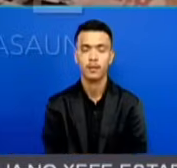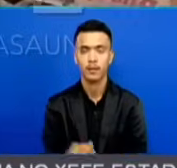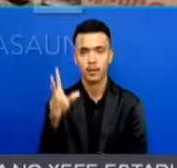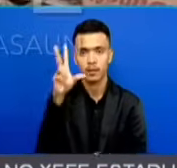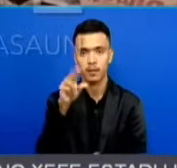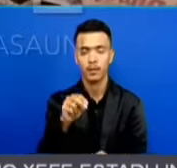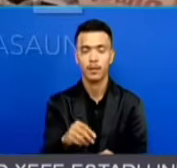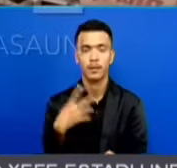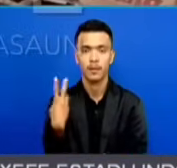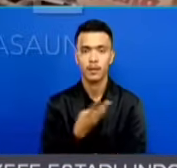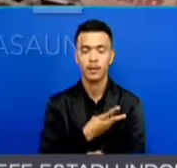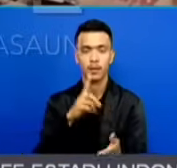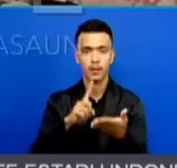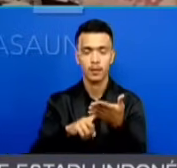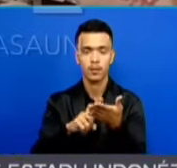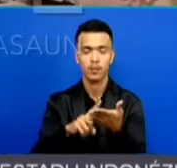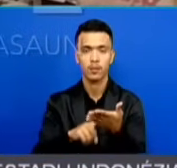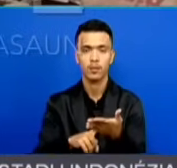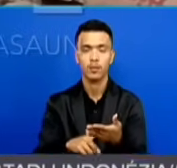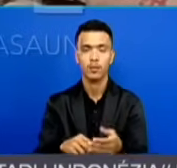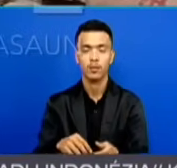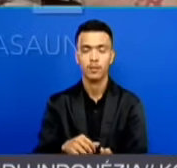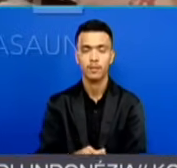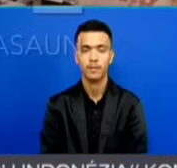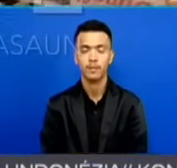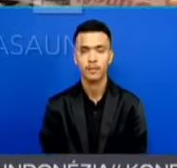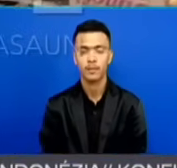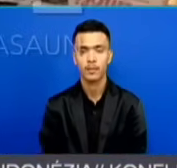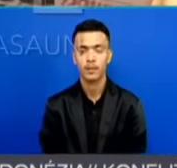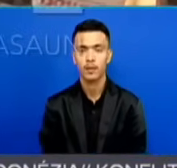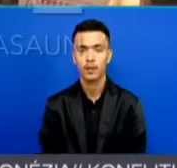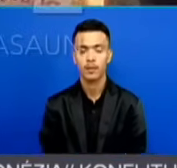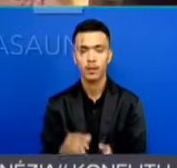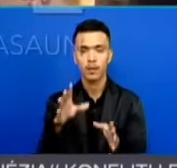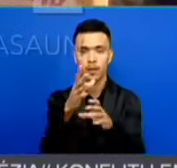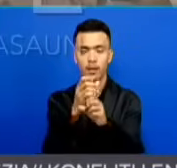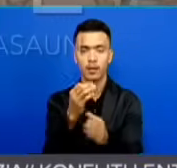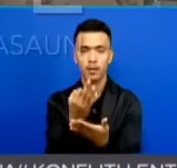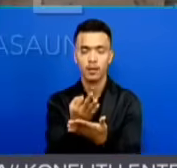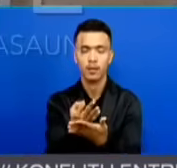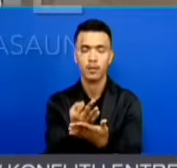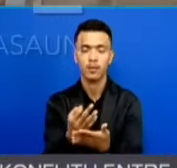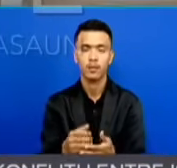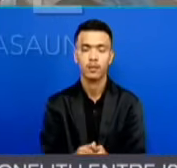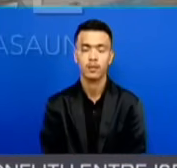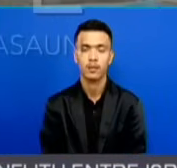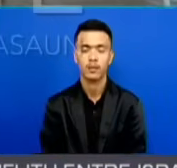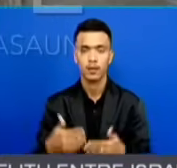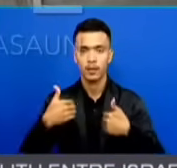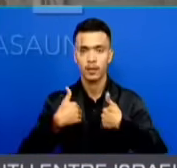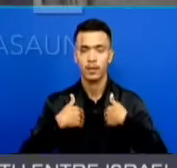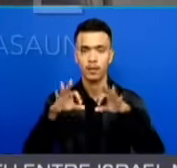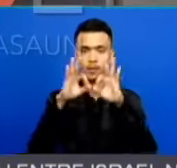nem me interessa de aprende o juiz né mas ande doça povo laval de direito. Iha